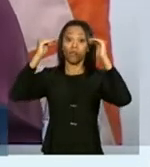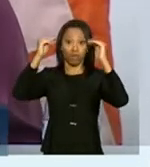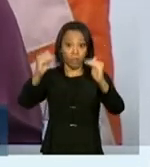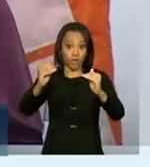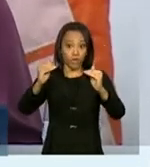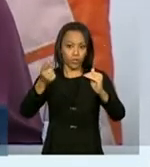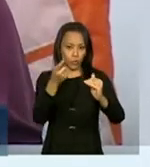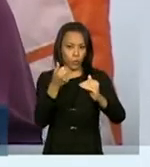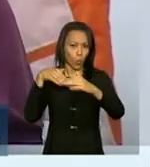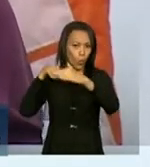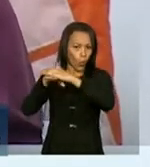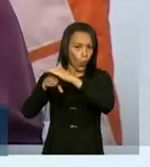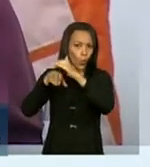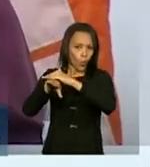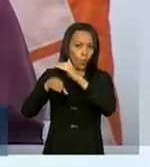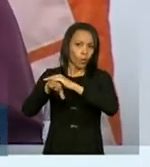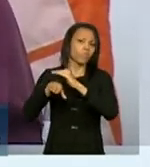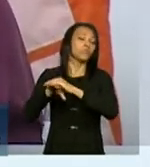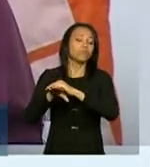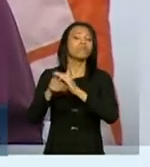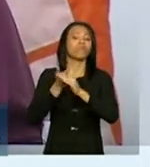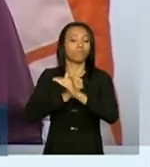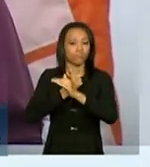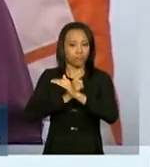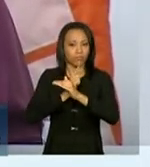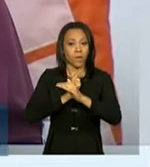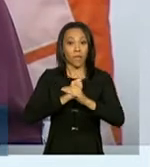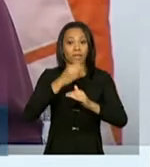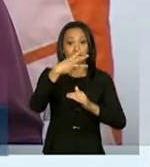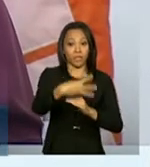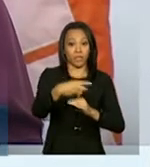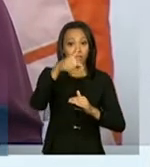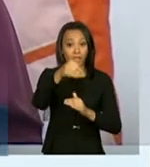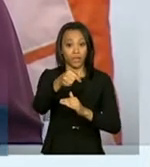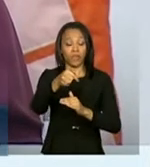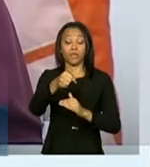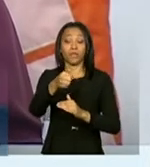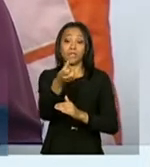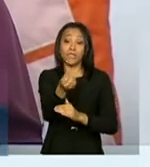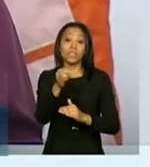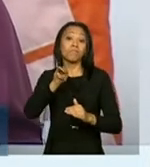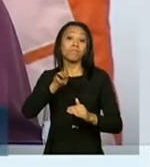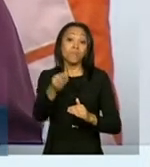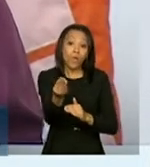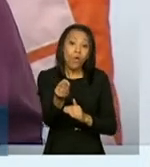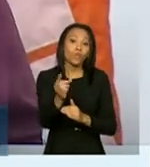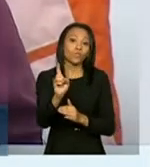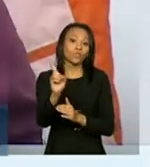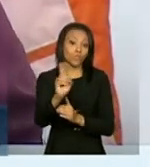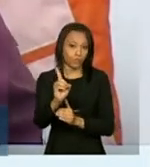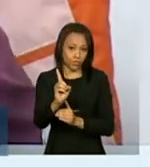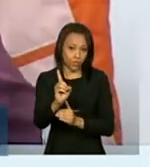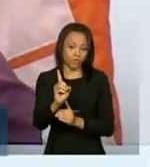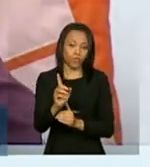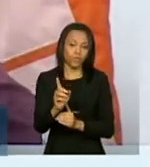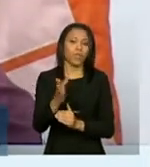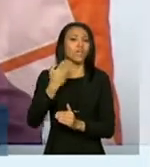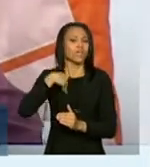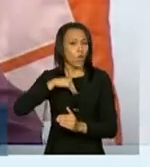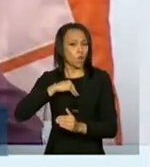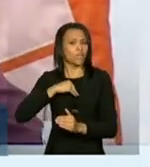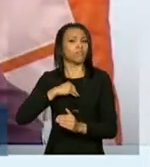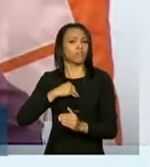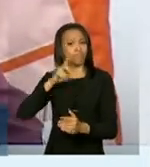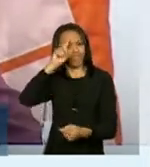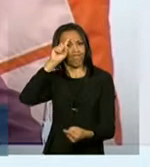de reserva internacional para 376 bilhões de dólares. Defendemos e praticamos